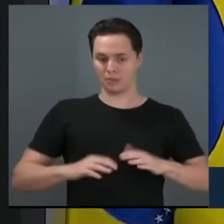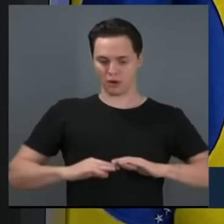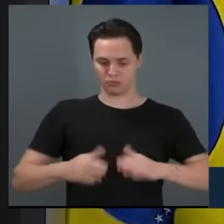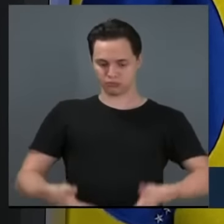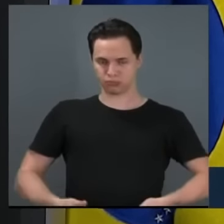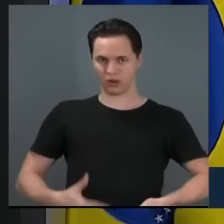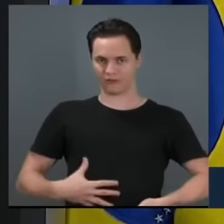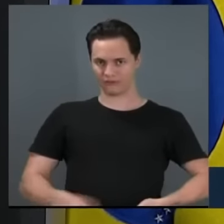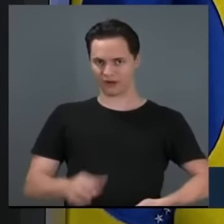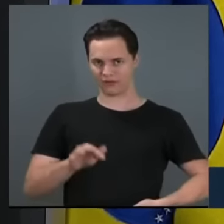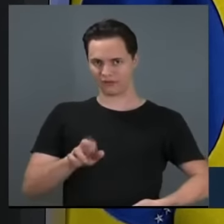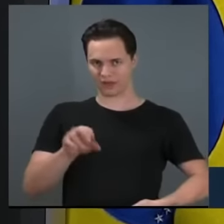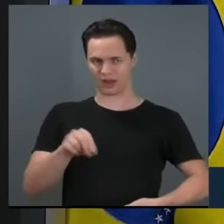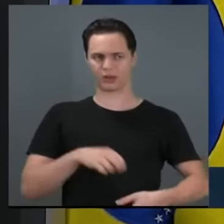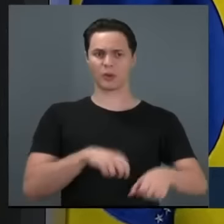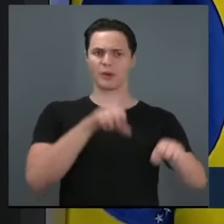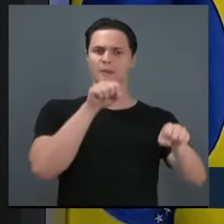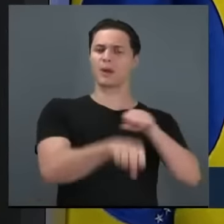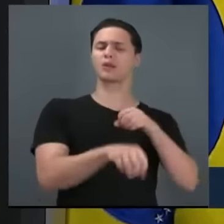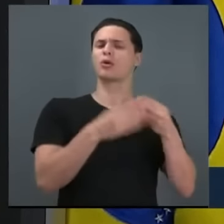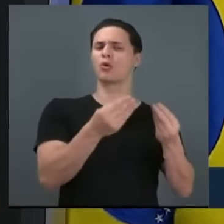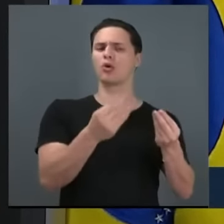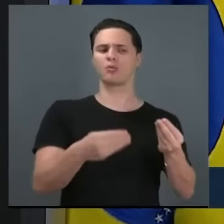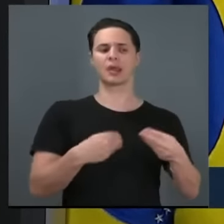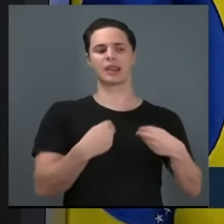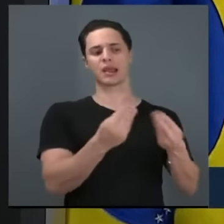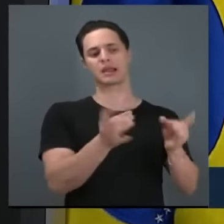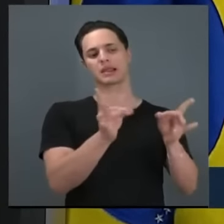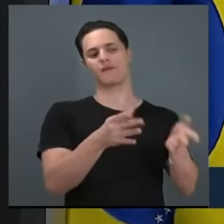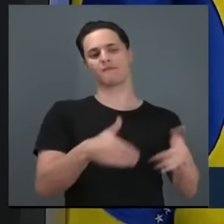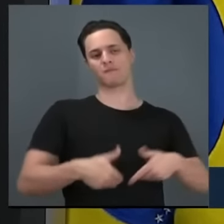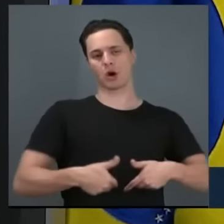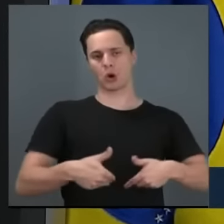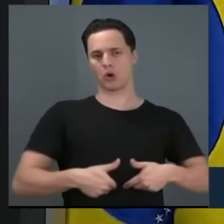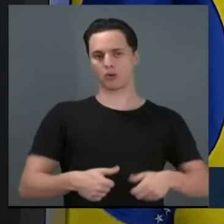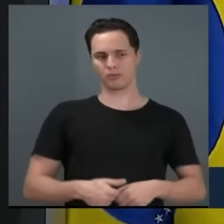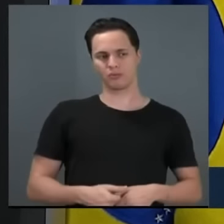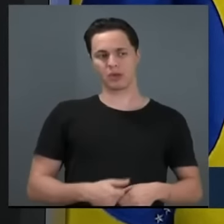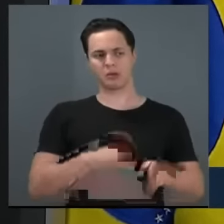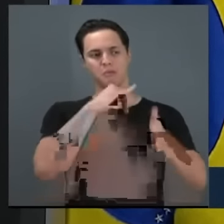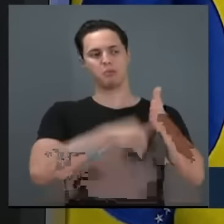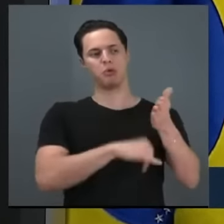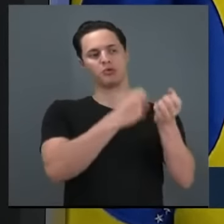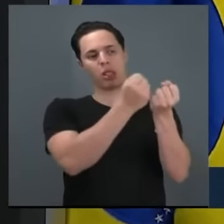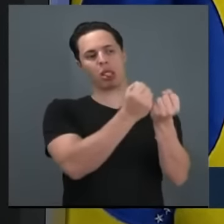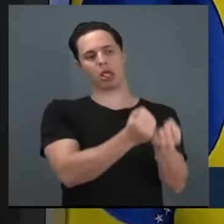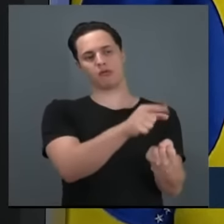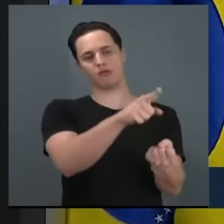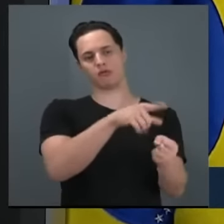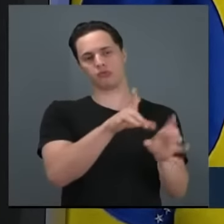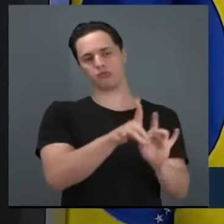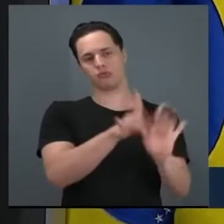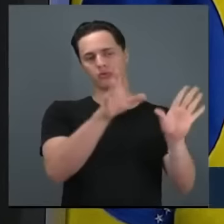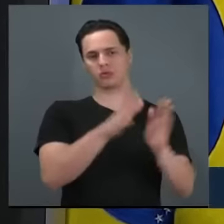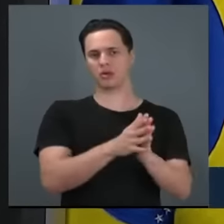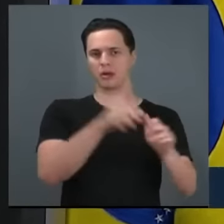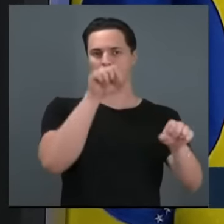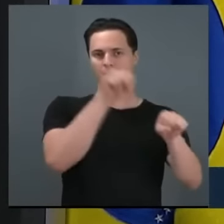boa de matar de fome, a esquerda é boa de matar o povo de tanto pagar imposto, a esquerda é boa de tentar matar os